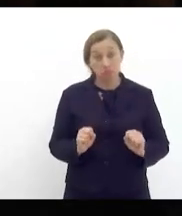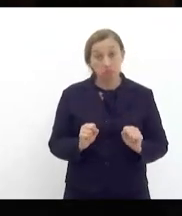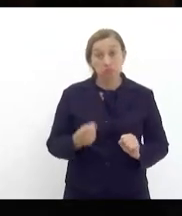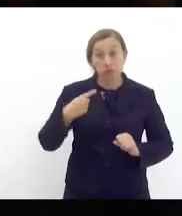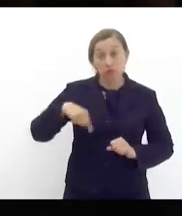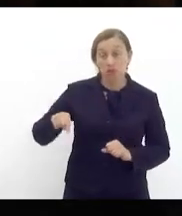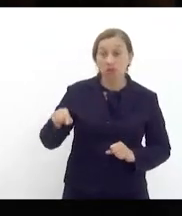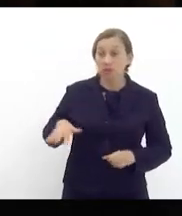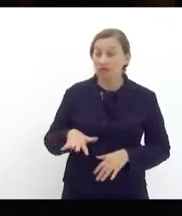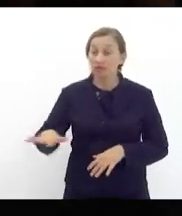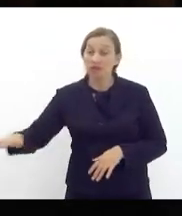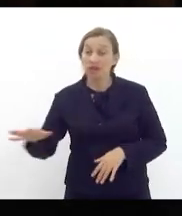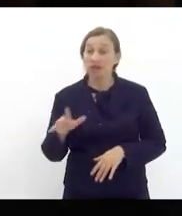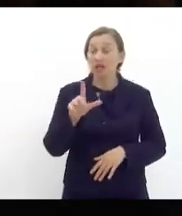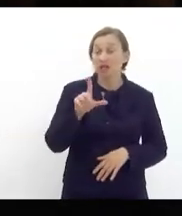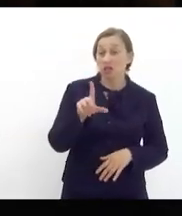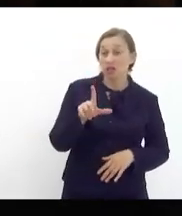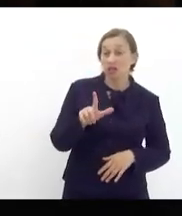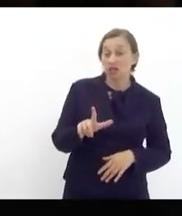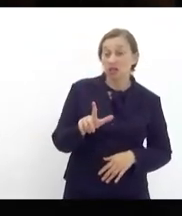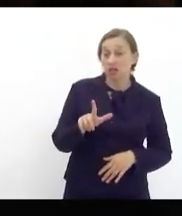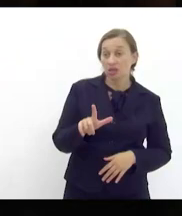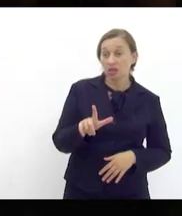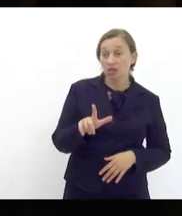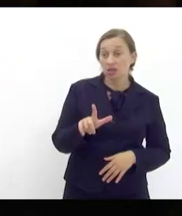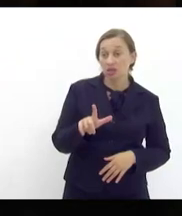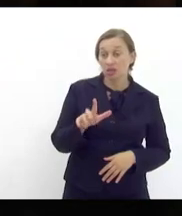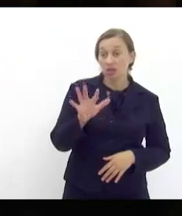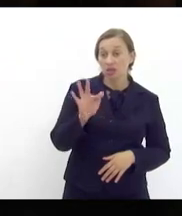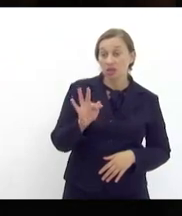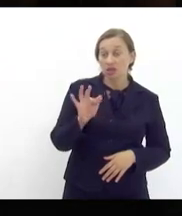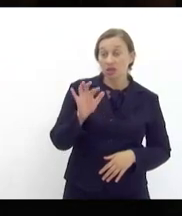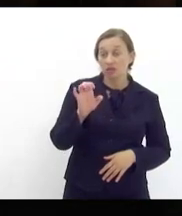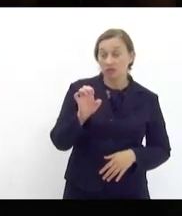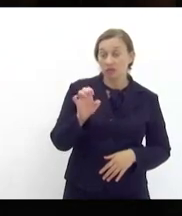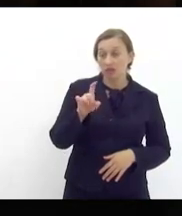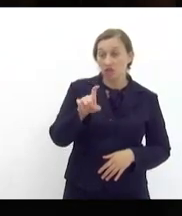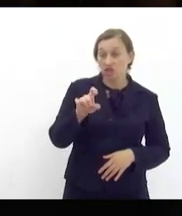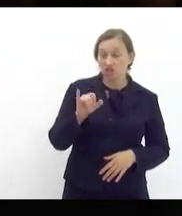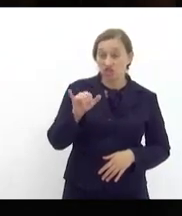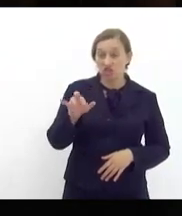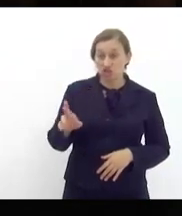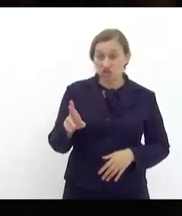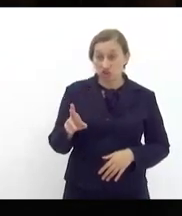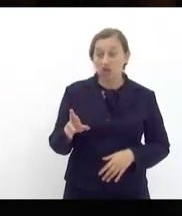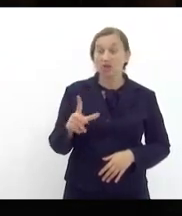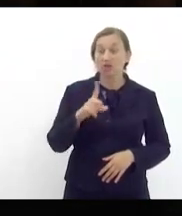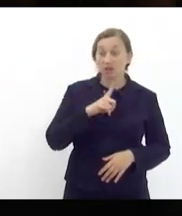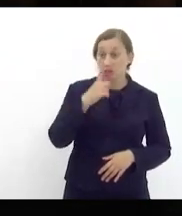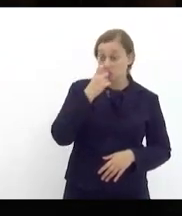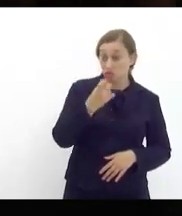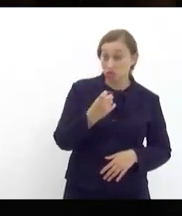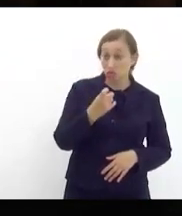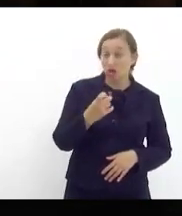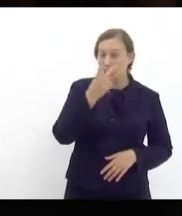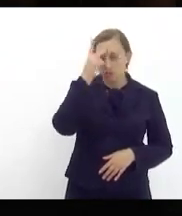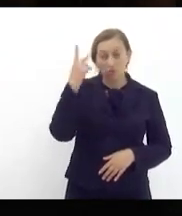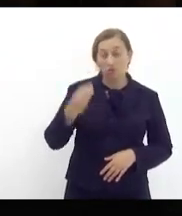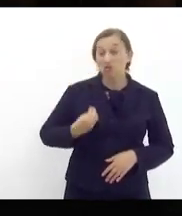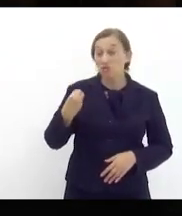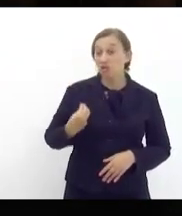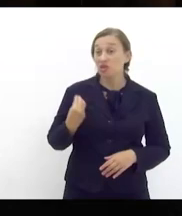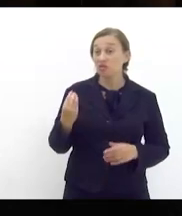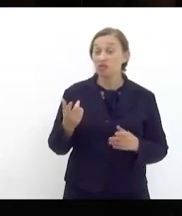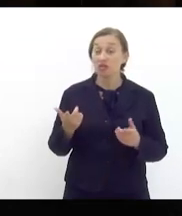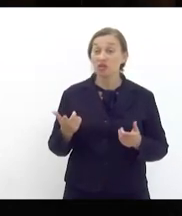na favela do lixão, na favela do lixão, na favela do Fischer, que é uma favela que tem um lixão, onde as pessoas sobrevivem